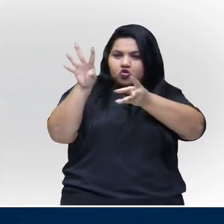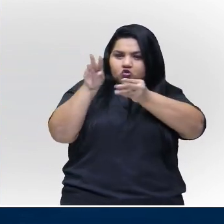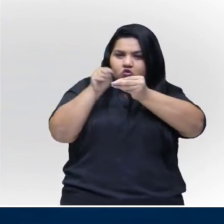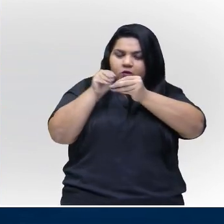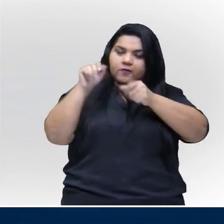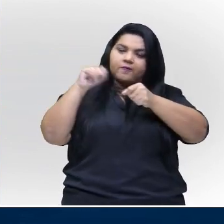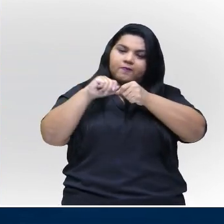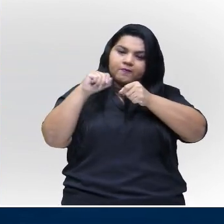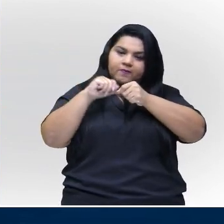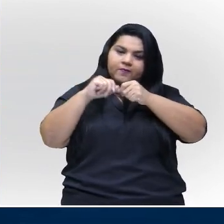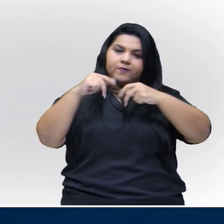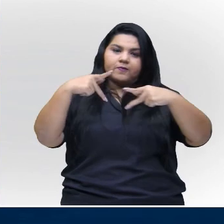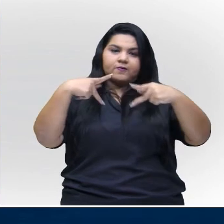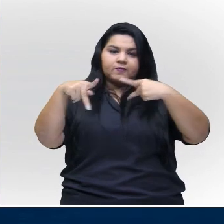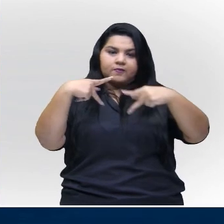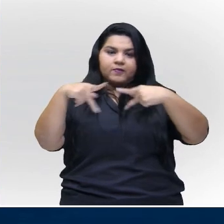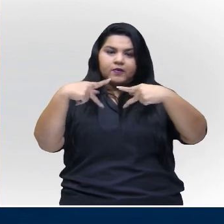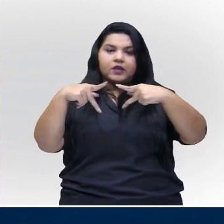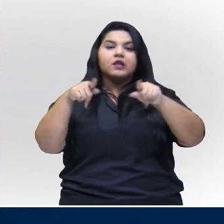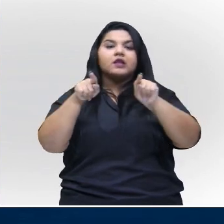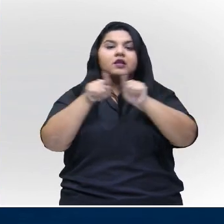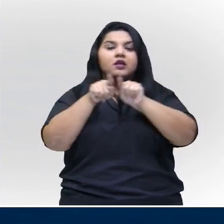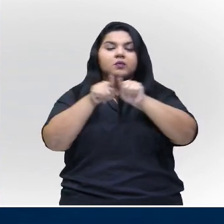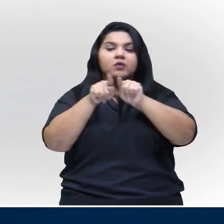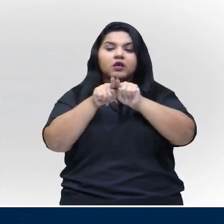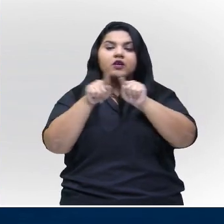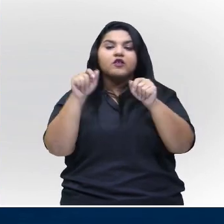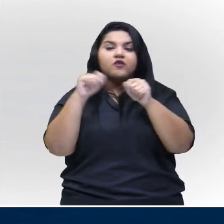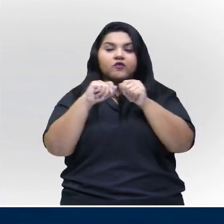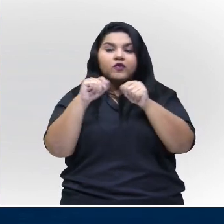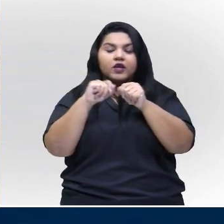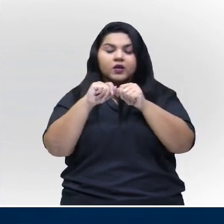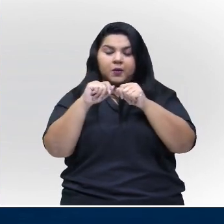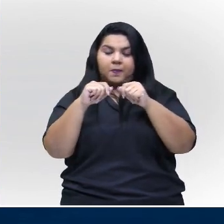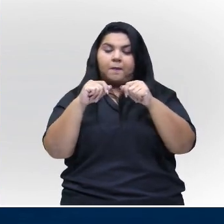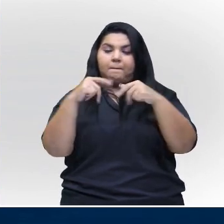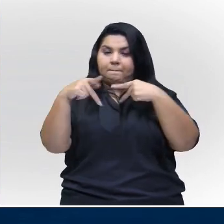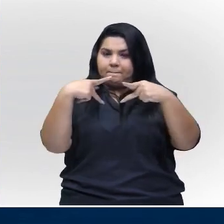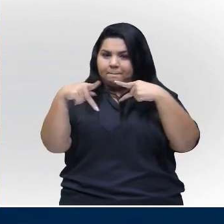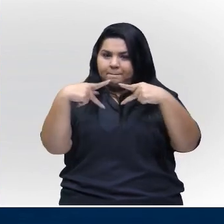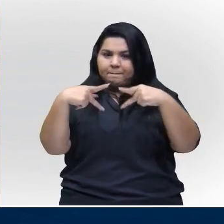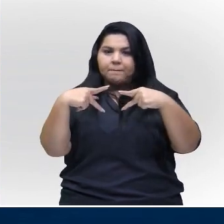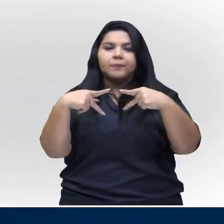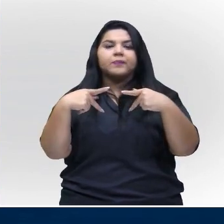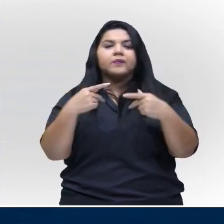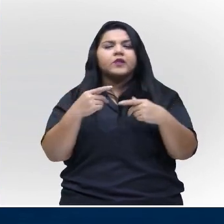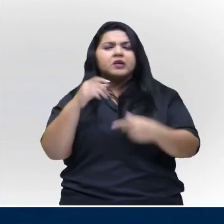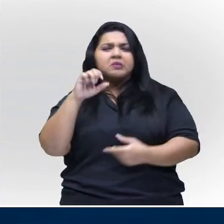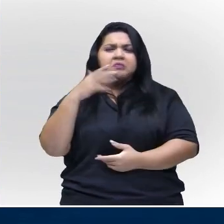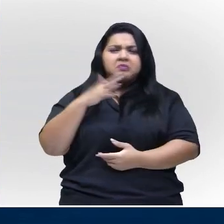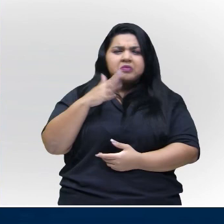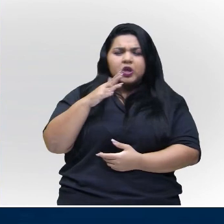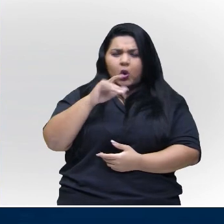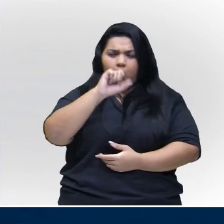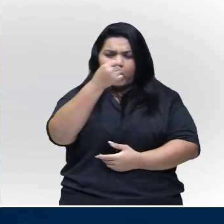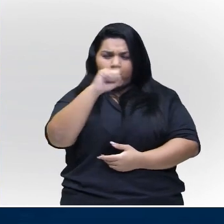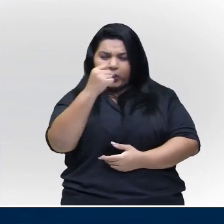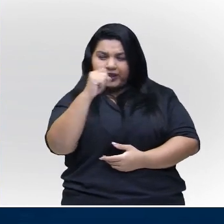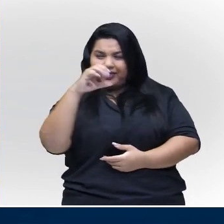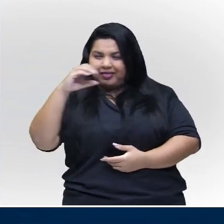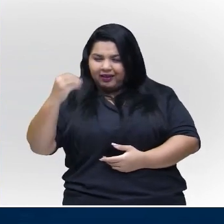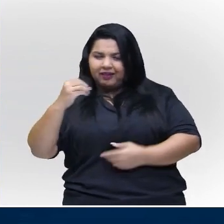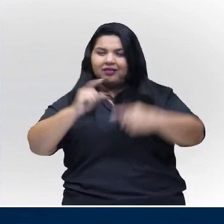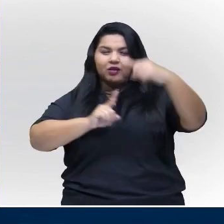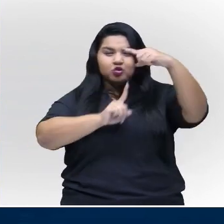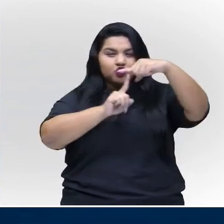produção das proteínas, e elas são formadas por proteínas, né? De aproximadamente ali, 80 tipos de proteínas